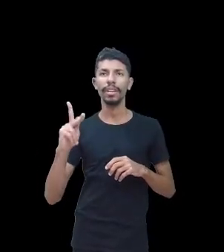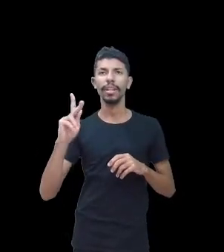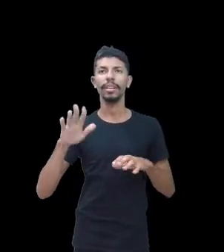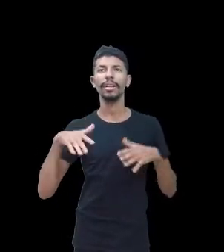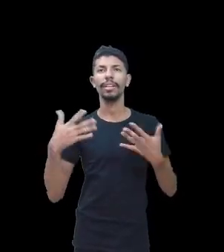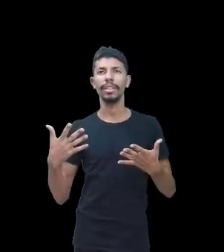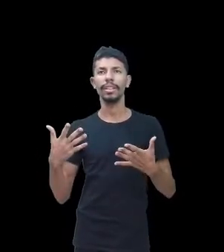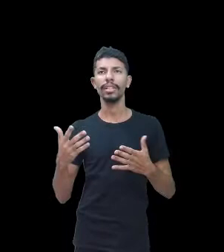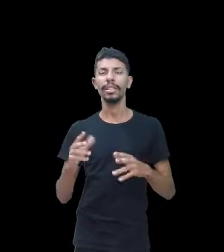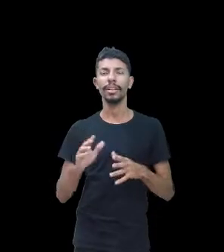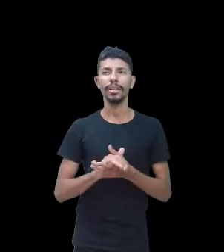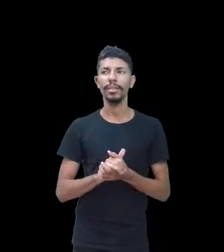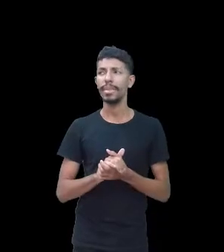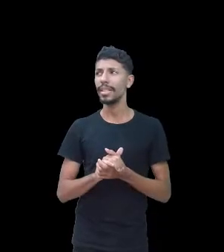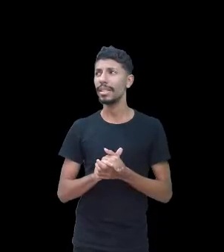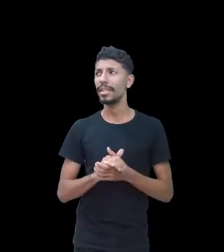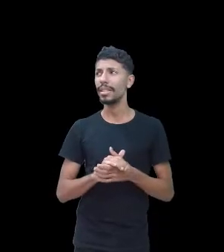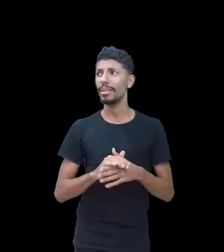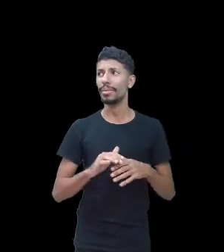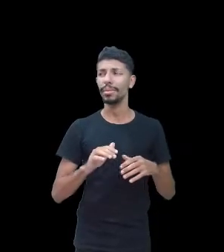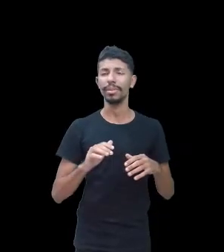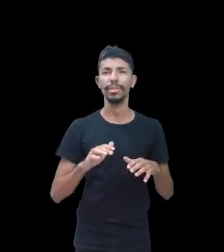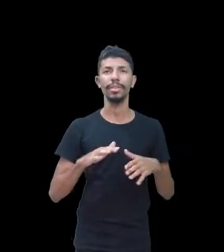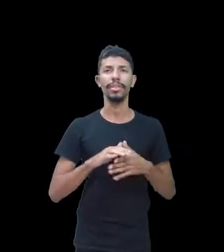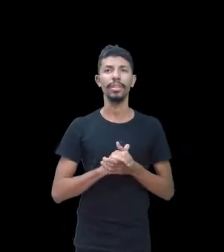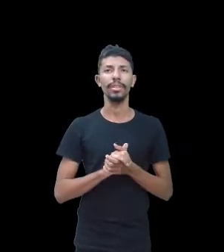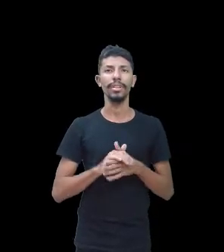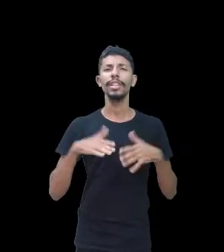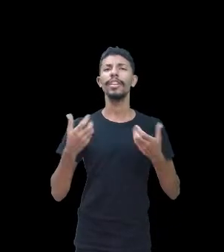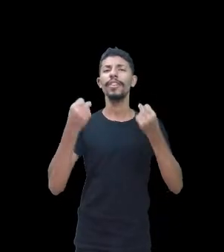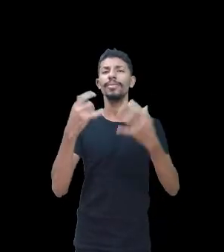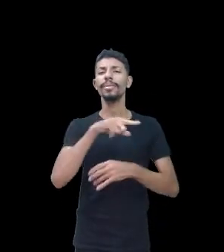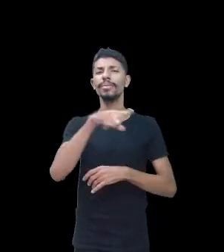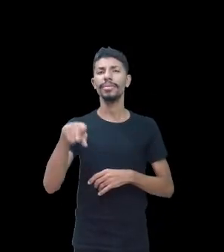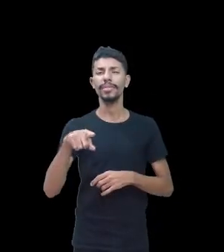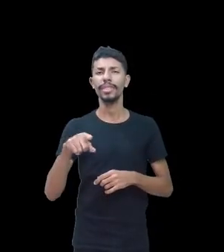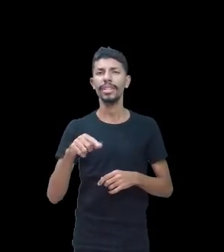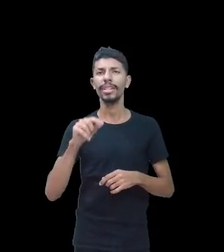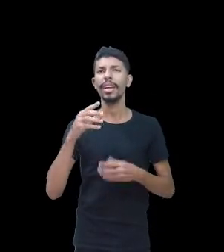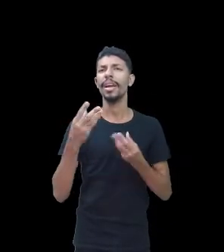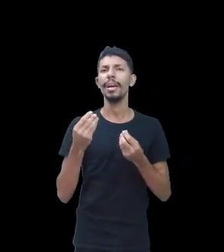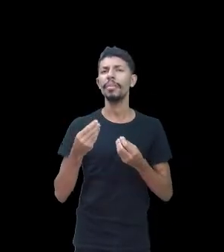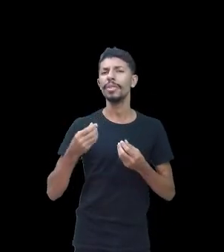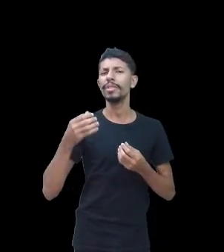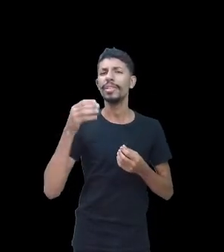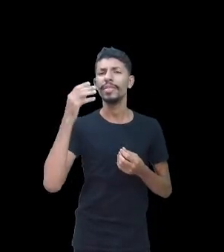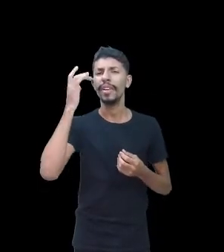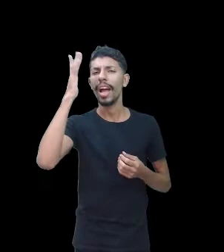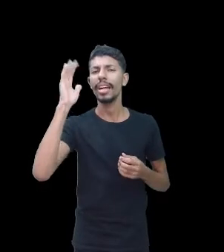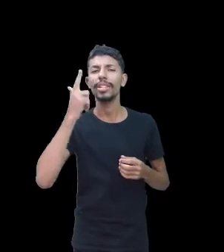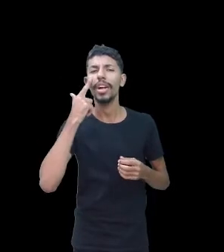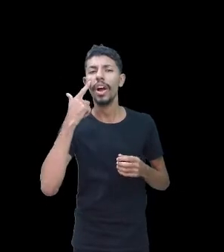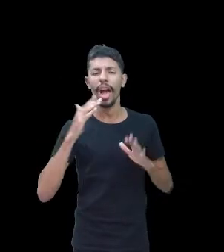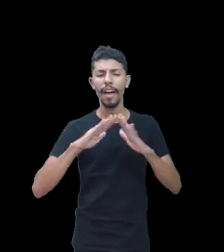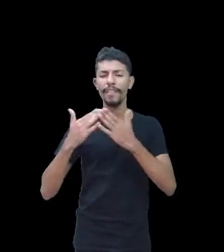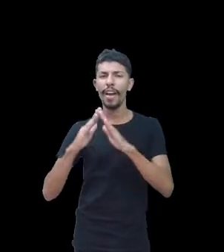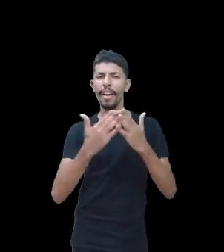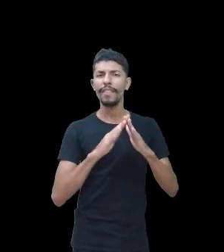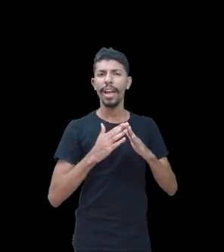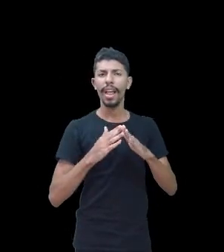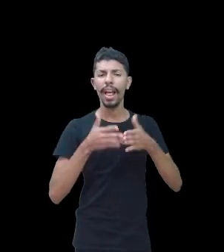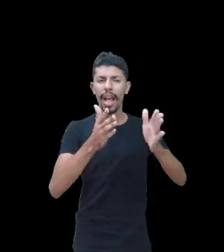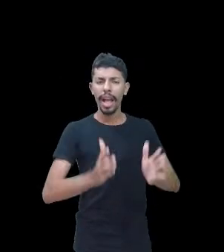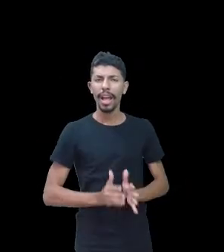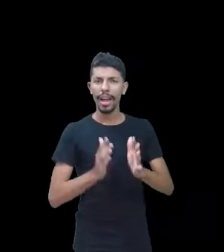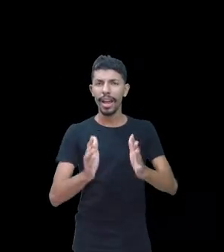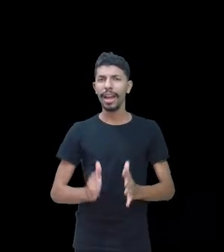certo, pirrada. Olha então, vou falar pra vocês. É muito fácil, pirrada. O brega funk nas comunidades, ele chega pra unir